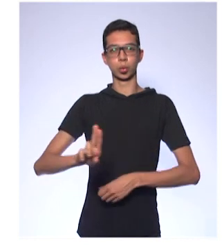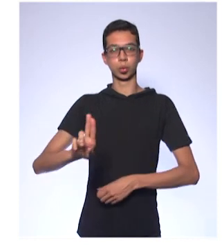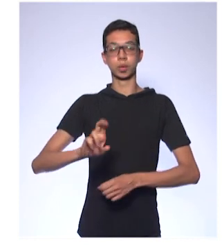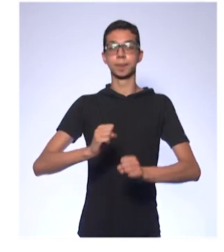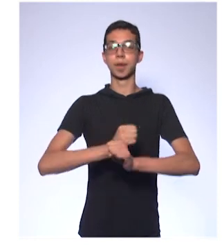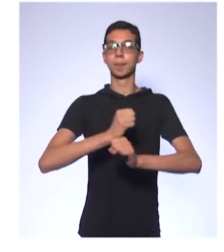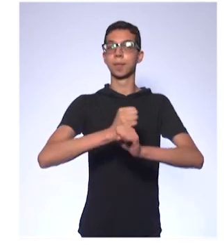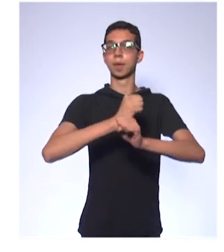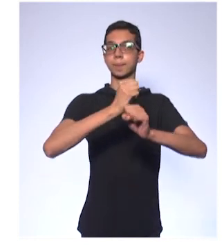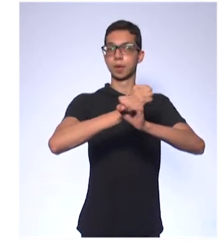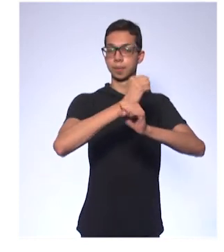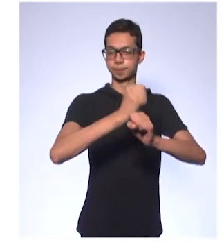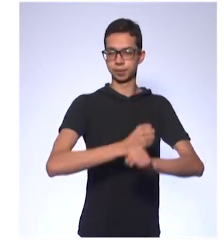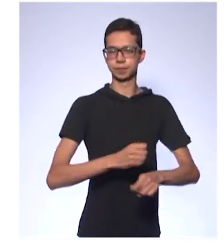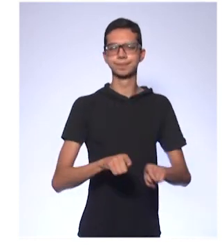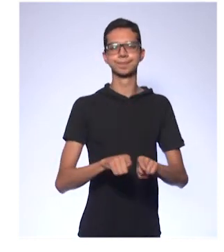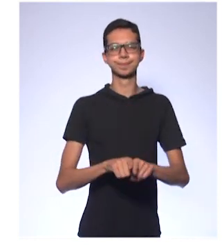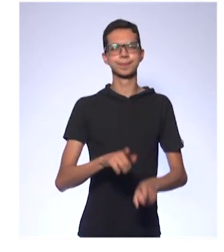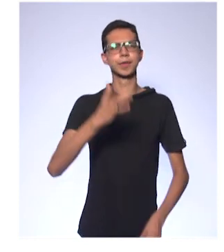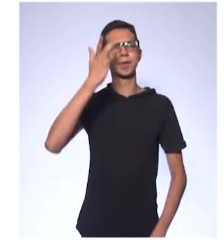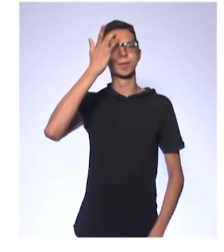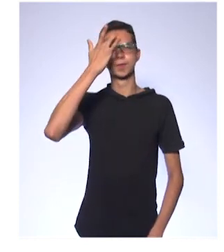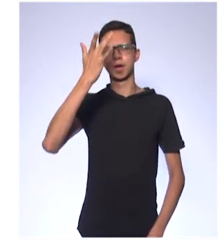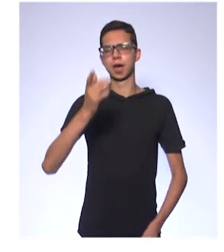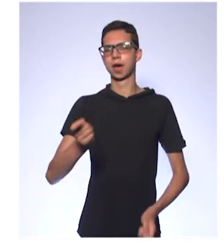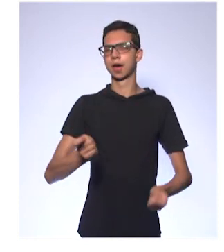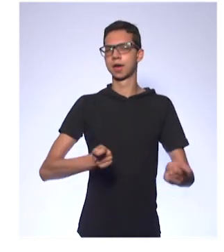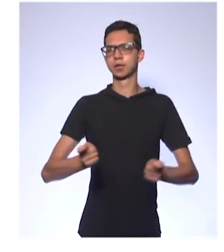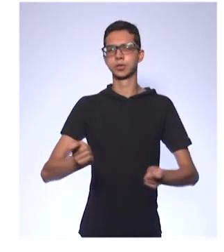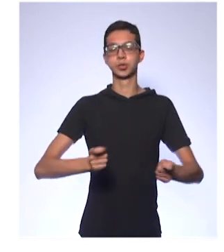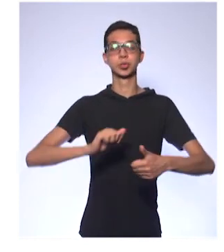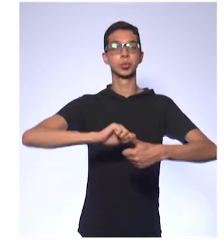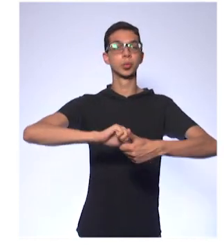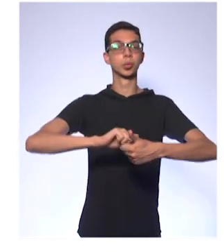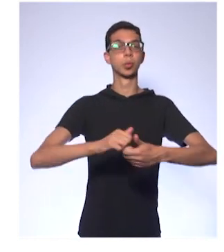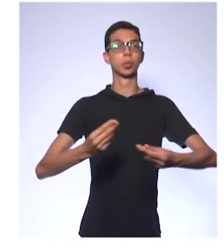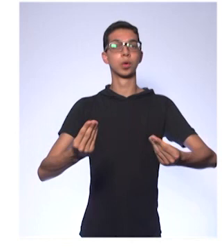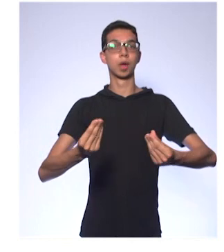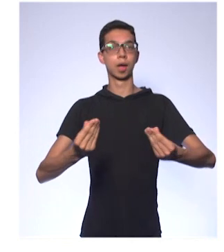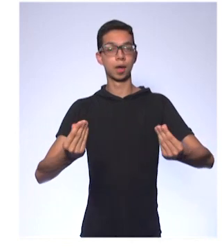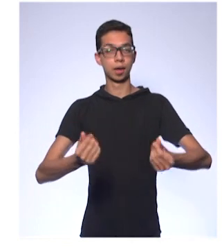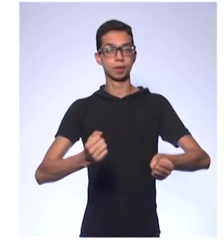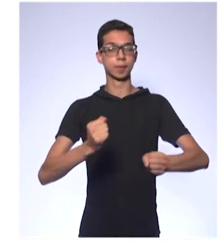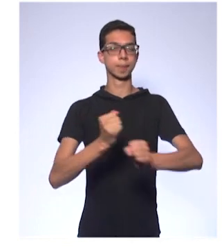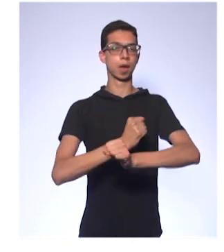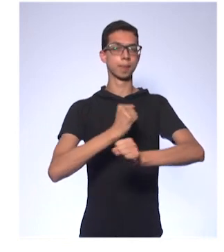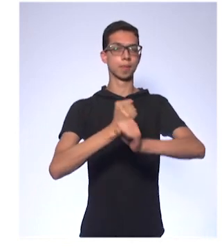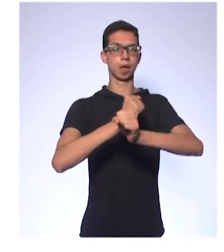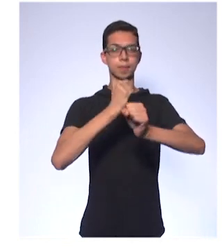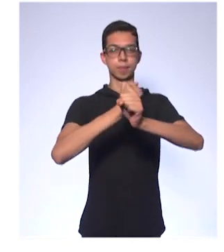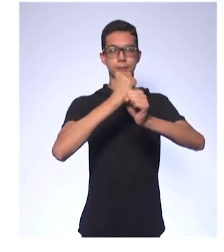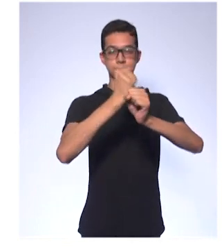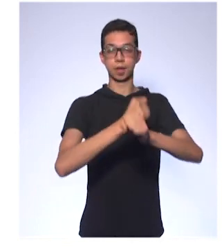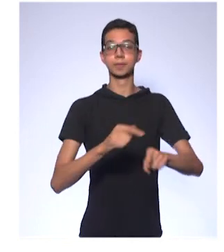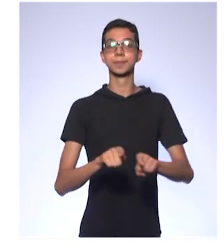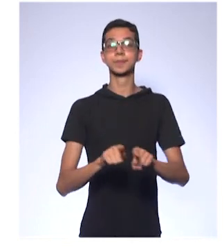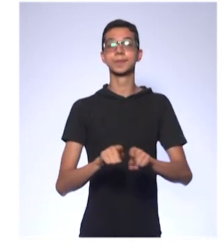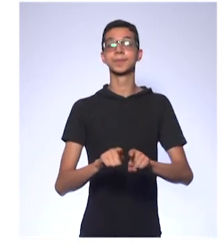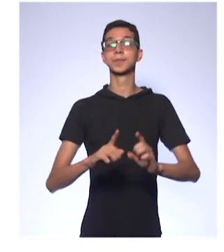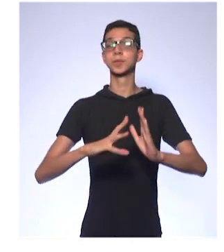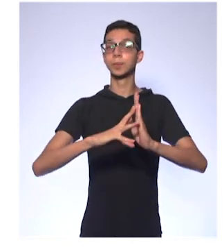construção civil, facilita o controle da qualidade da obra, apresenta um modelo arquitetônico